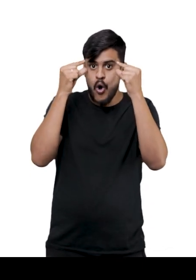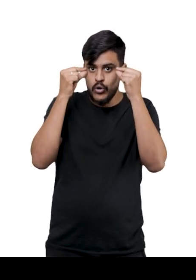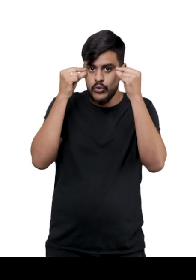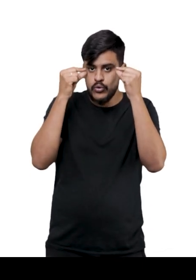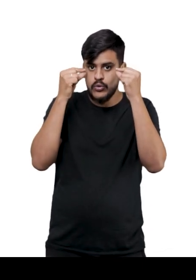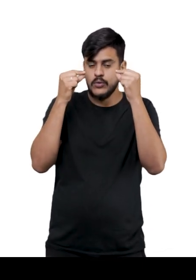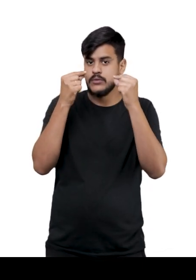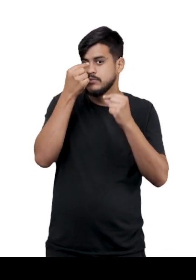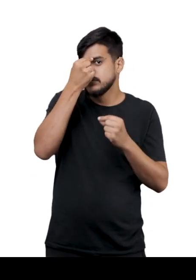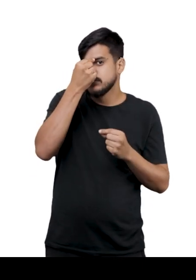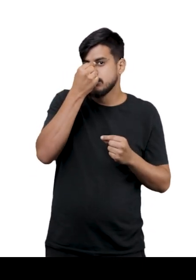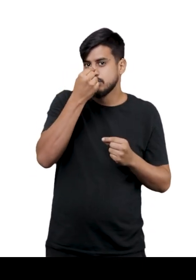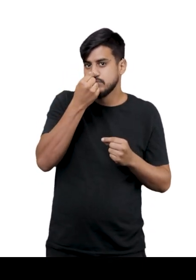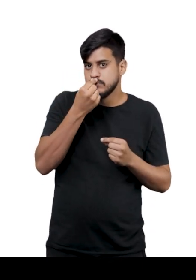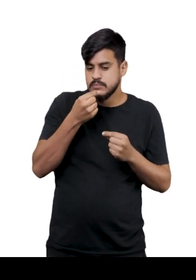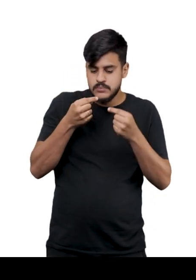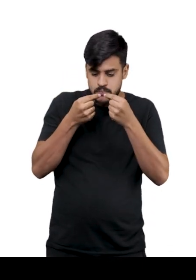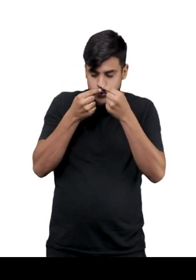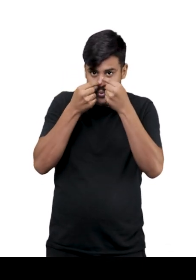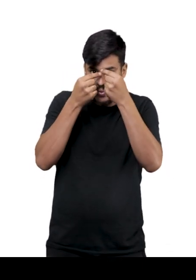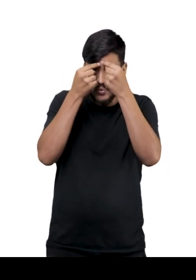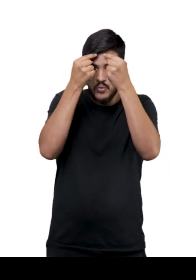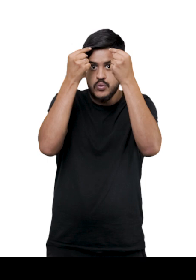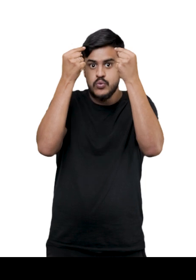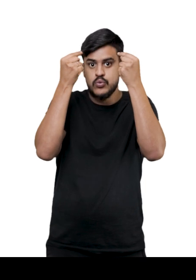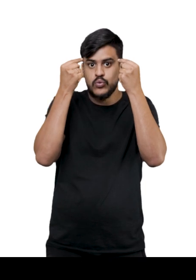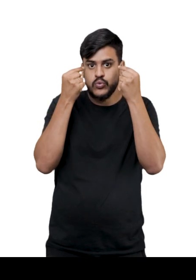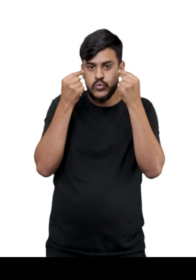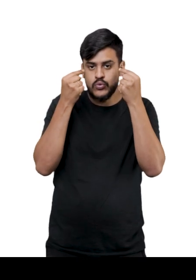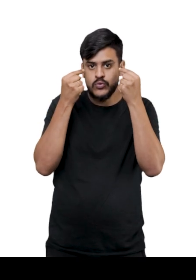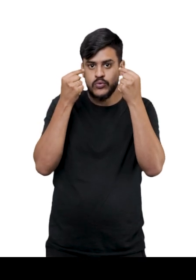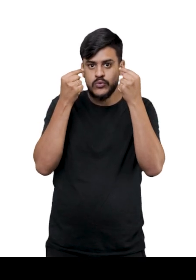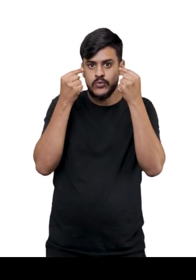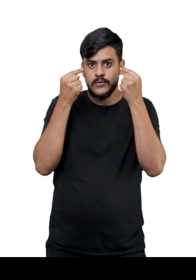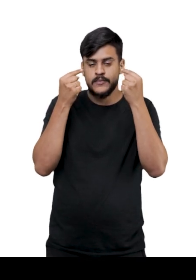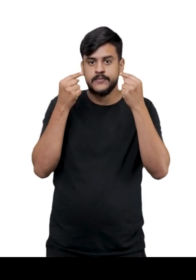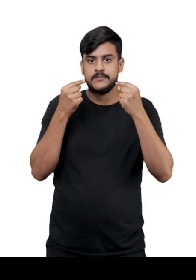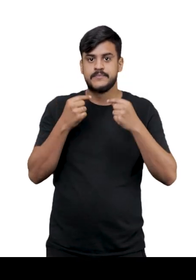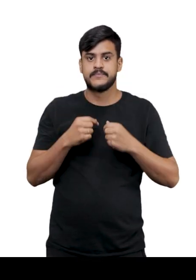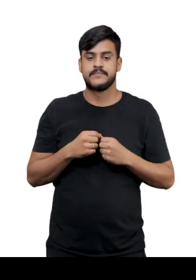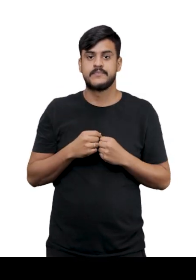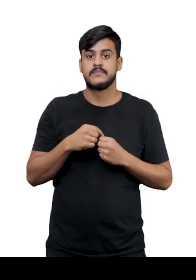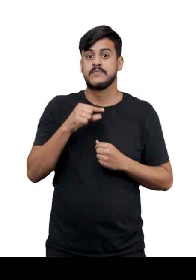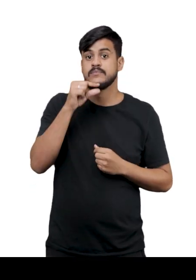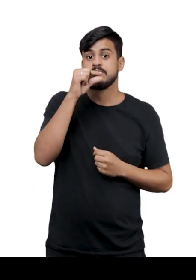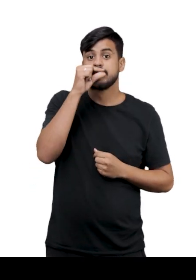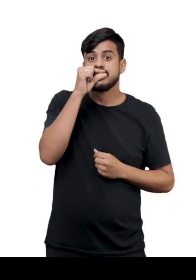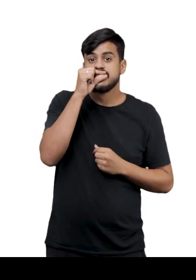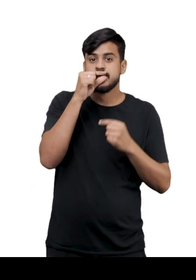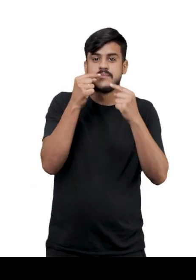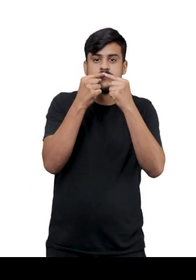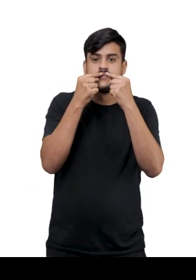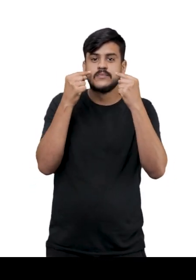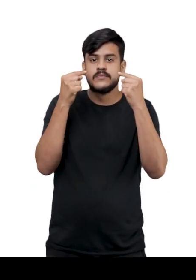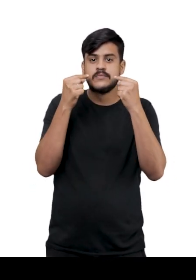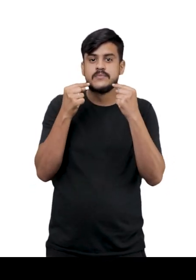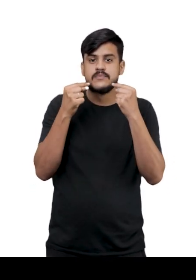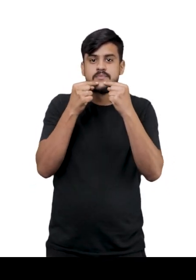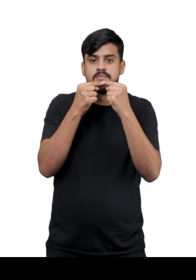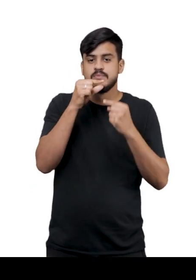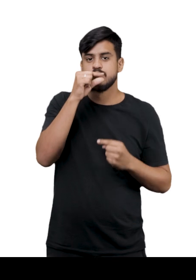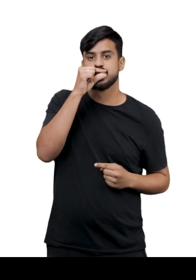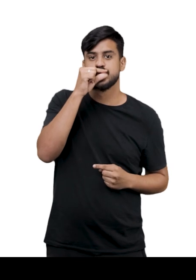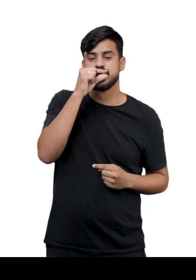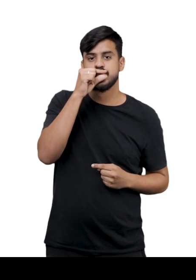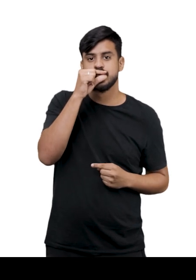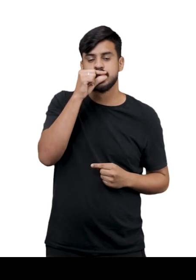olhos semicirculares, um nariz fino e alongado que termina em 2 arcos desenhando sobrancelhas altas e uma